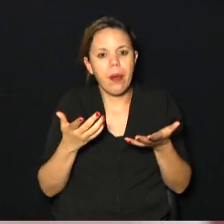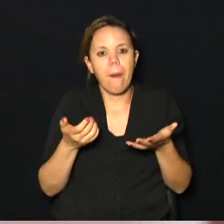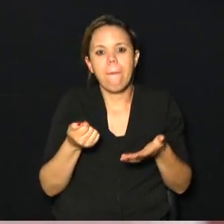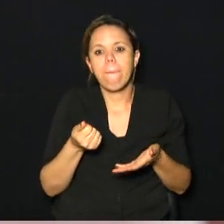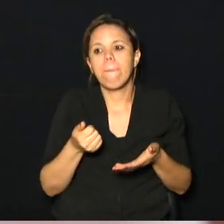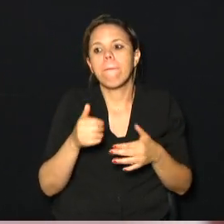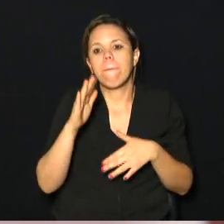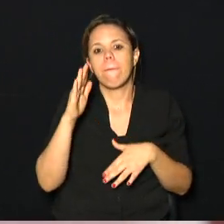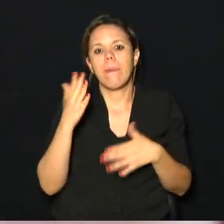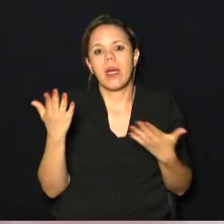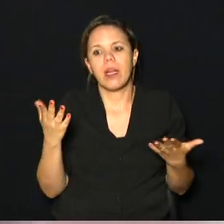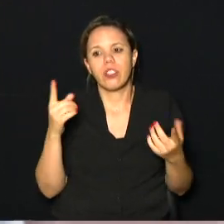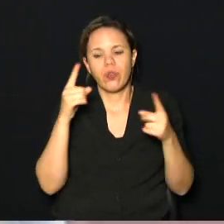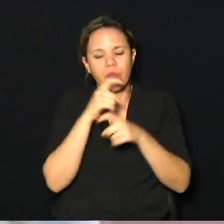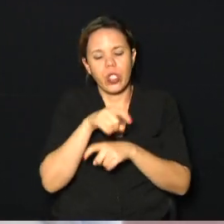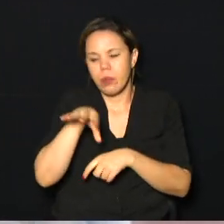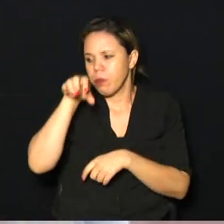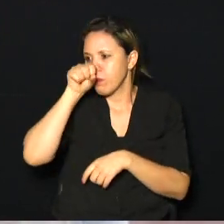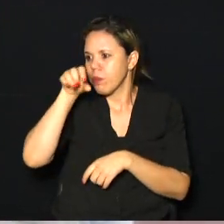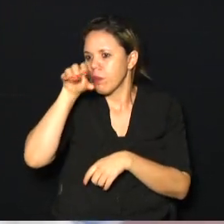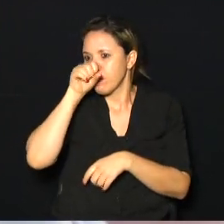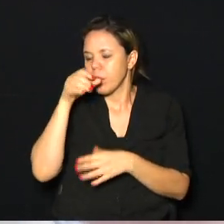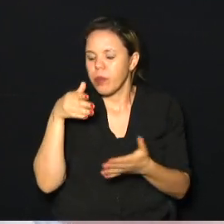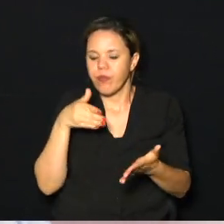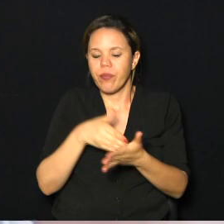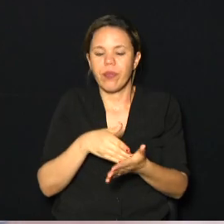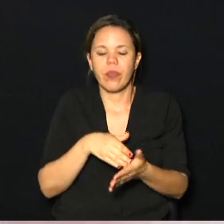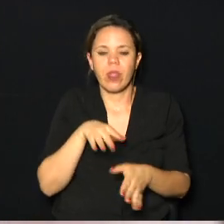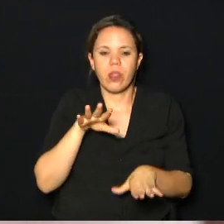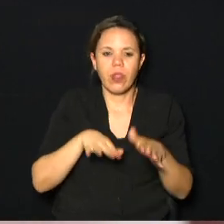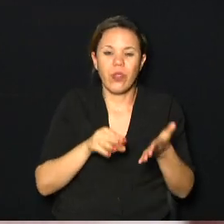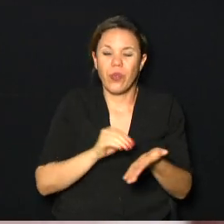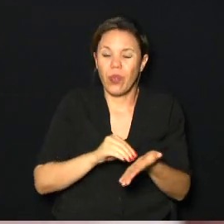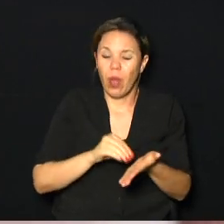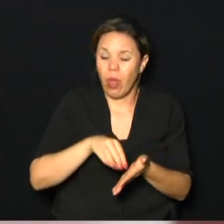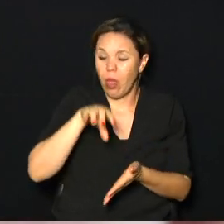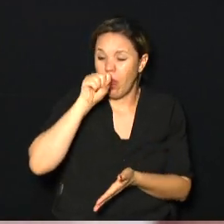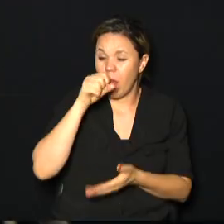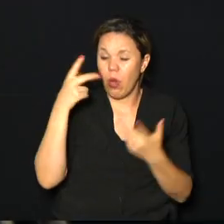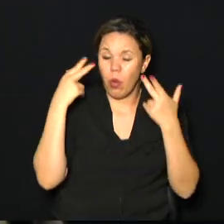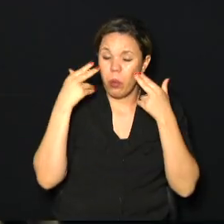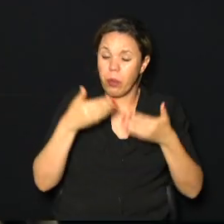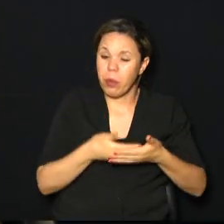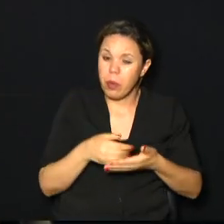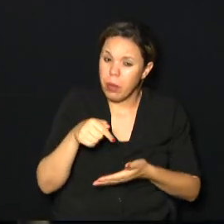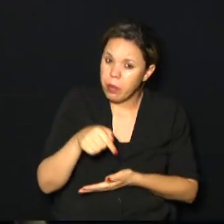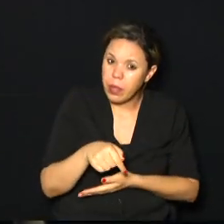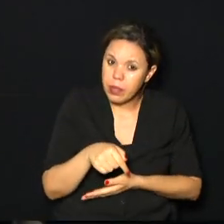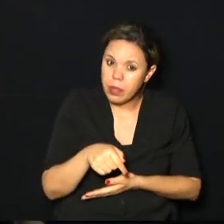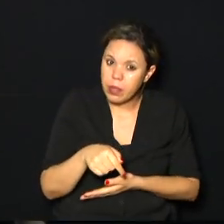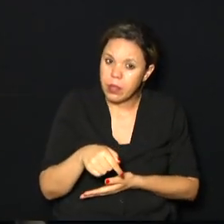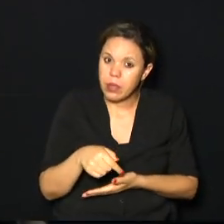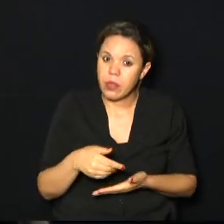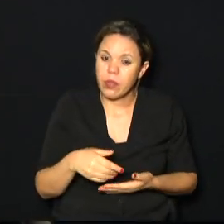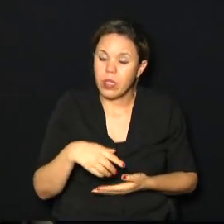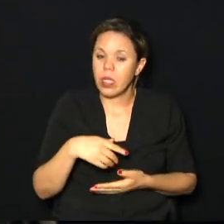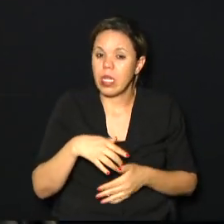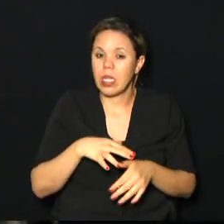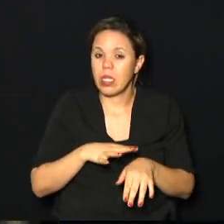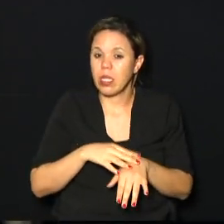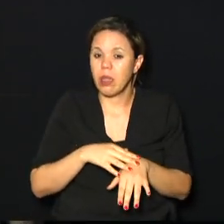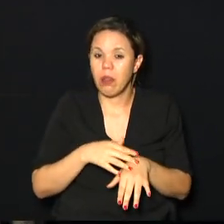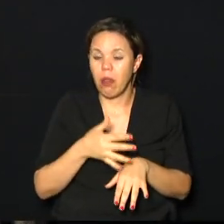secreção, mais difícil respirar, né? Então, as insuficiências respiratórias são muito comuns em bebês, quando ficam, às vezes, um